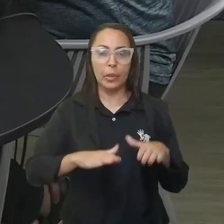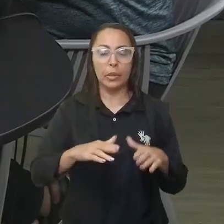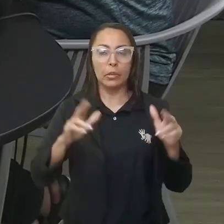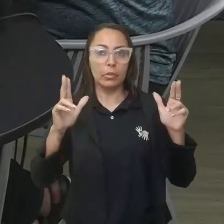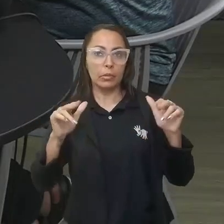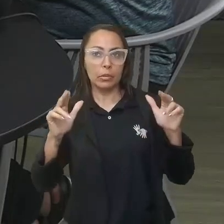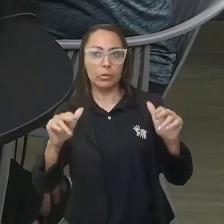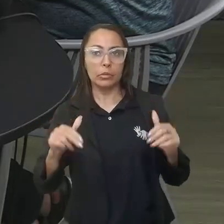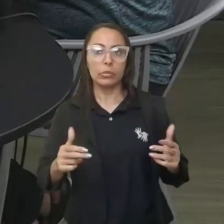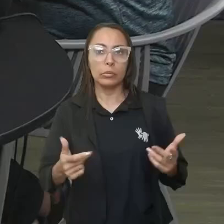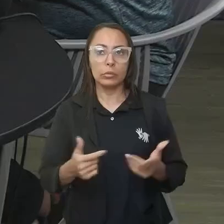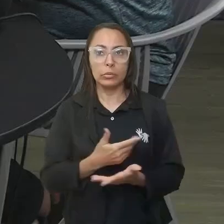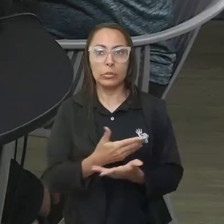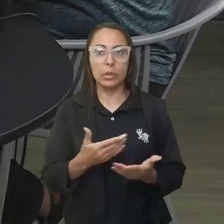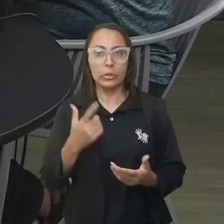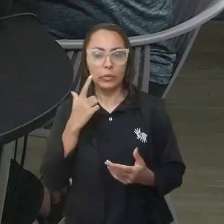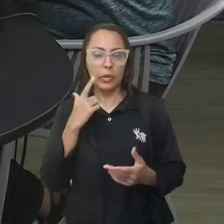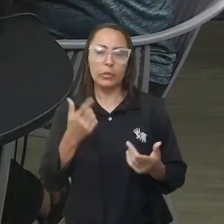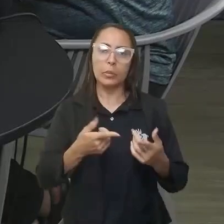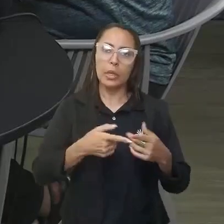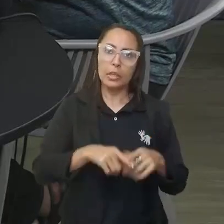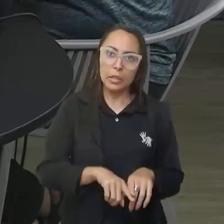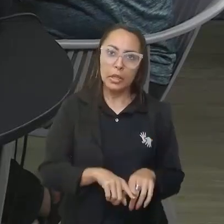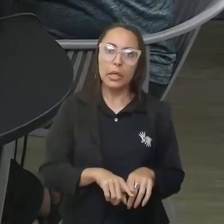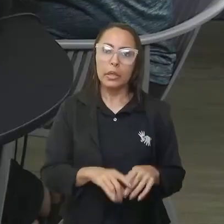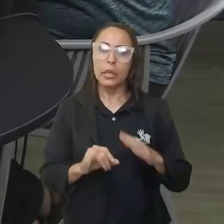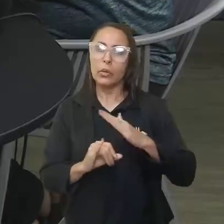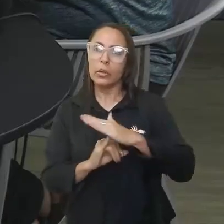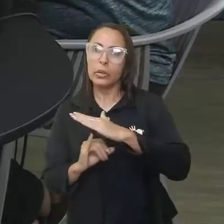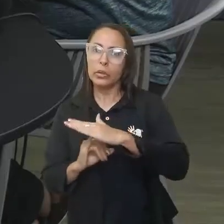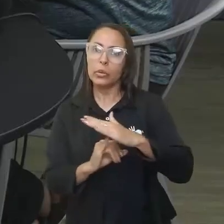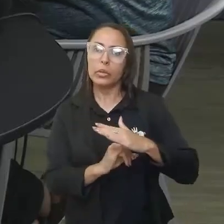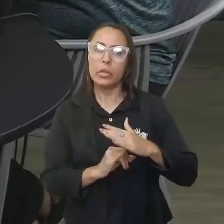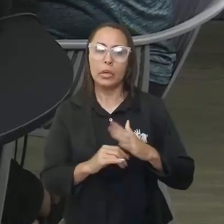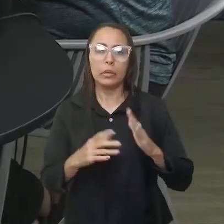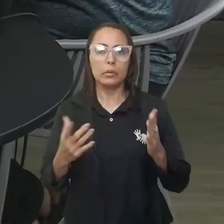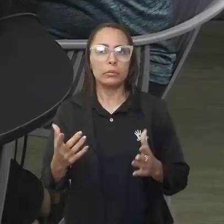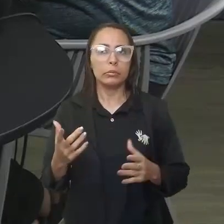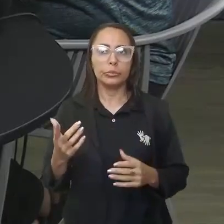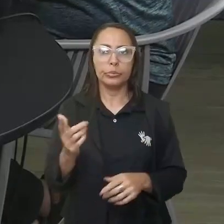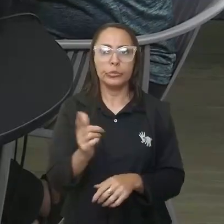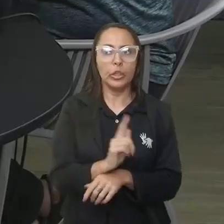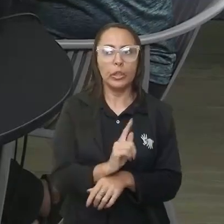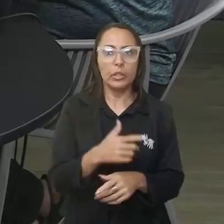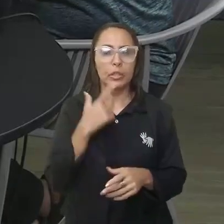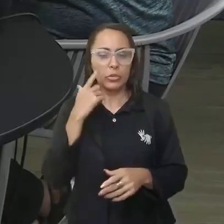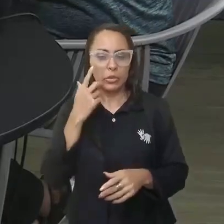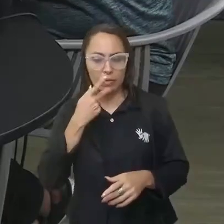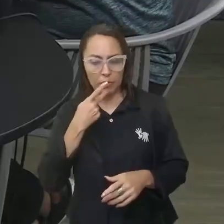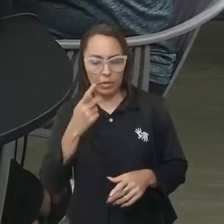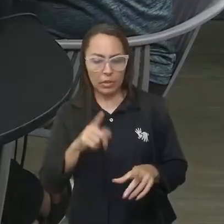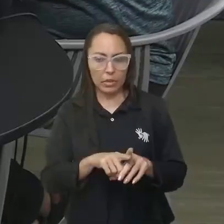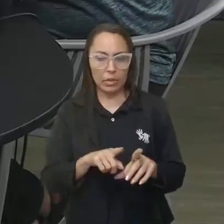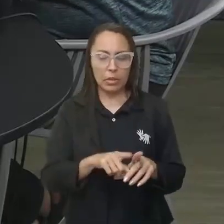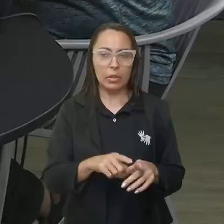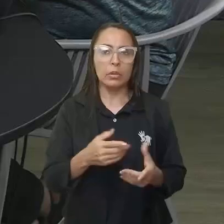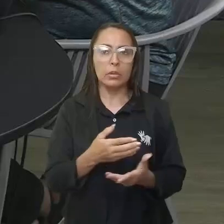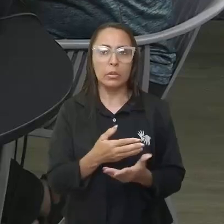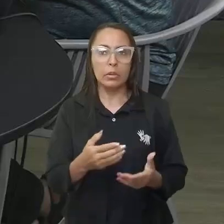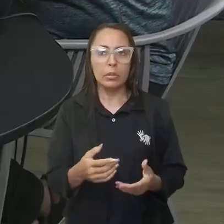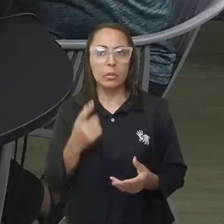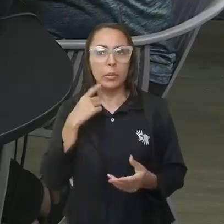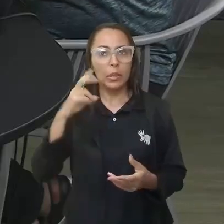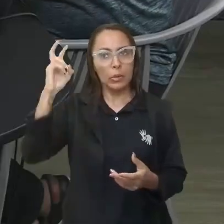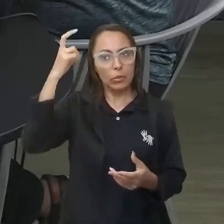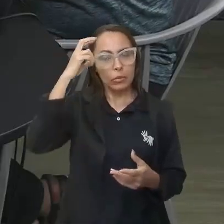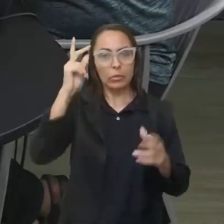gente termina fazendo parceria com as outras unidades que tem na nossa gerência, né? A gente fala muito com a unidade de cultura de